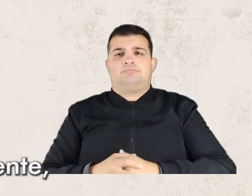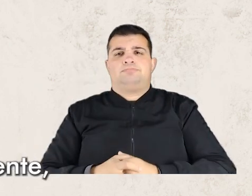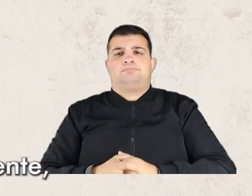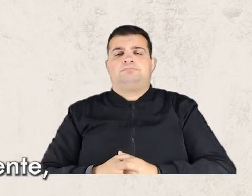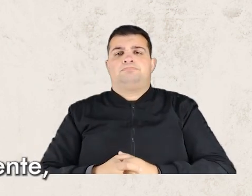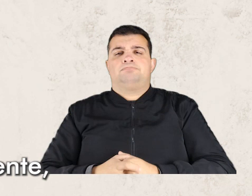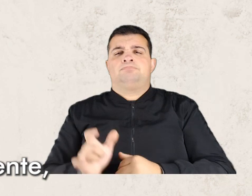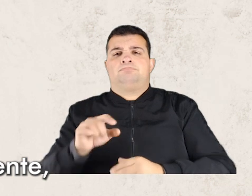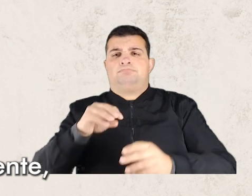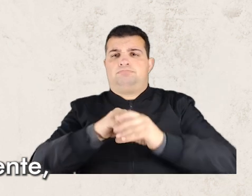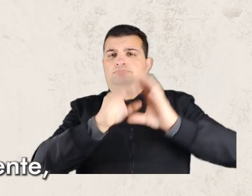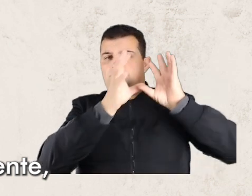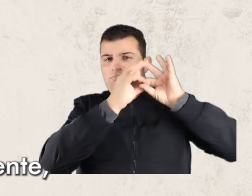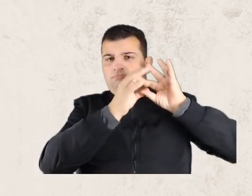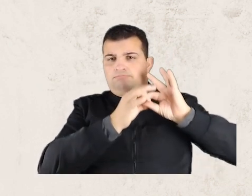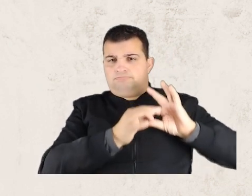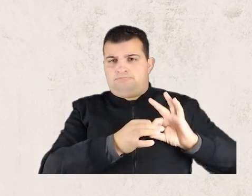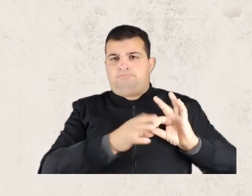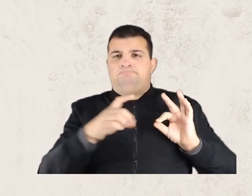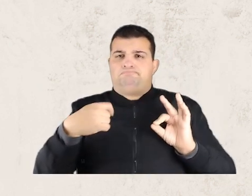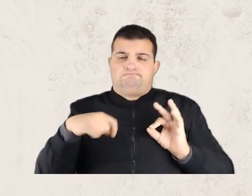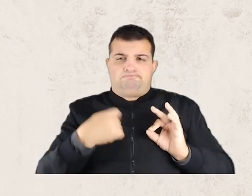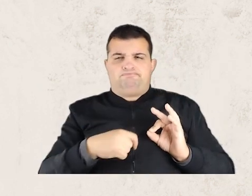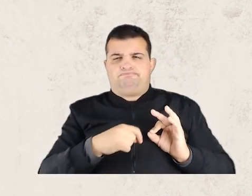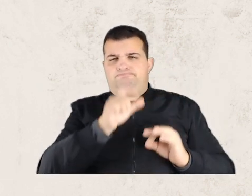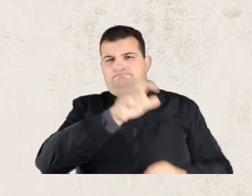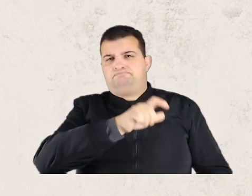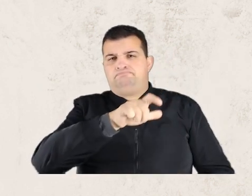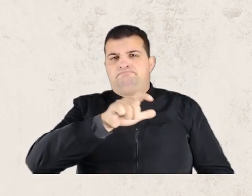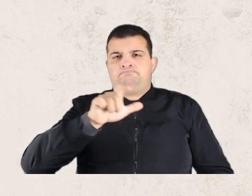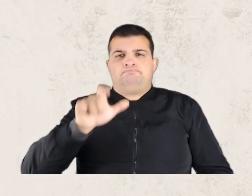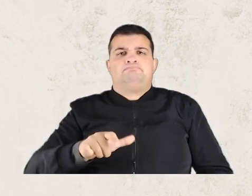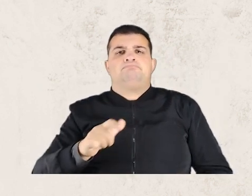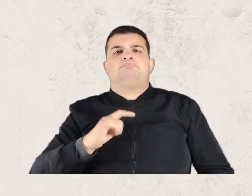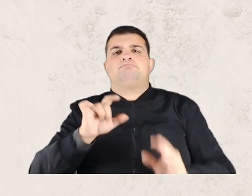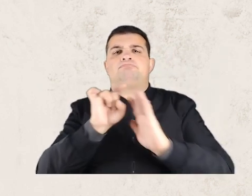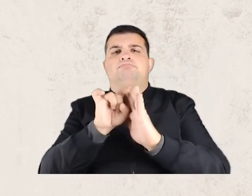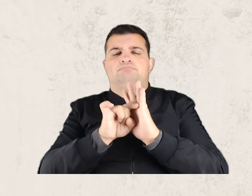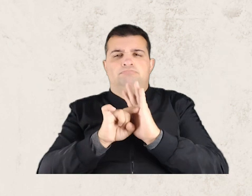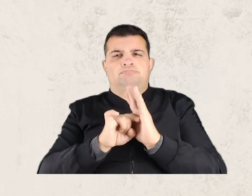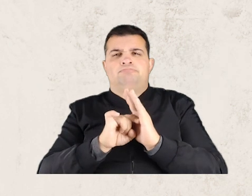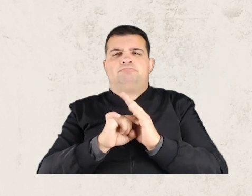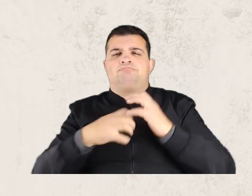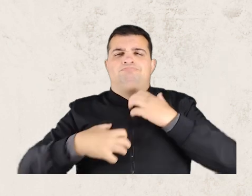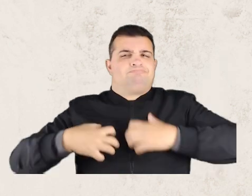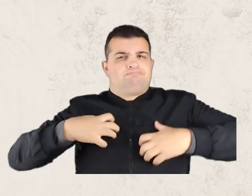mas que colabore para esse processo de descolonização das nossas práticas e da nossa escuta.